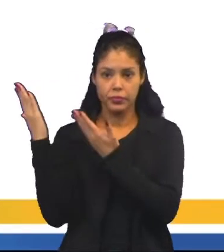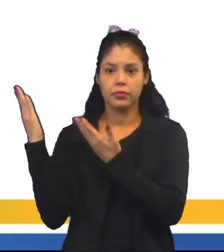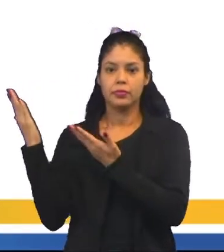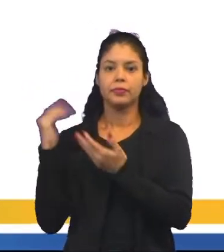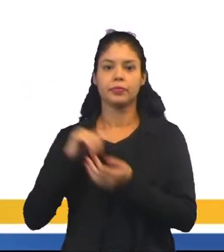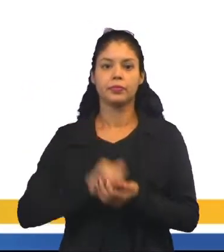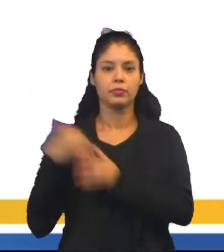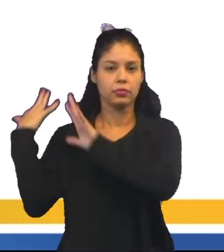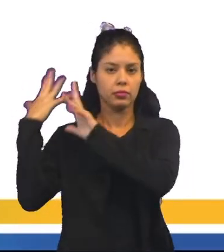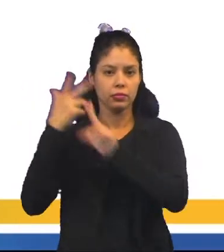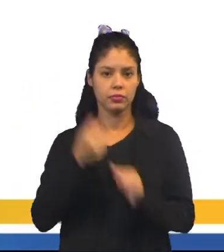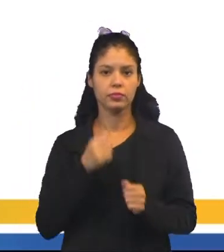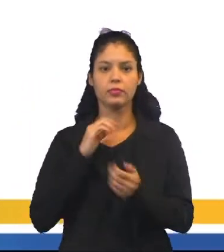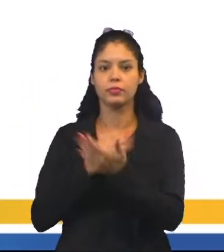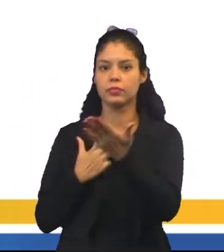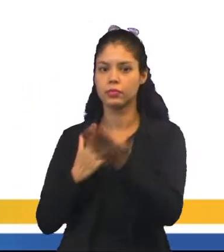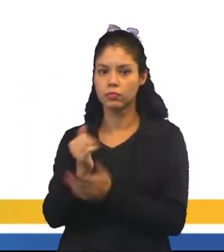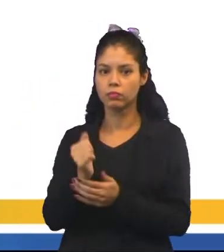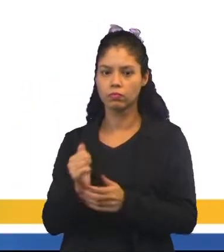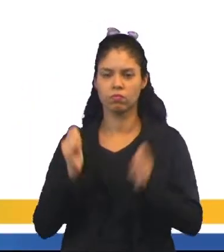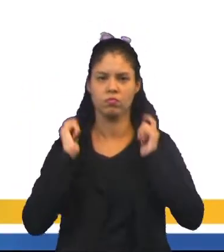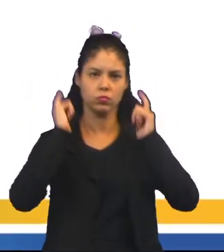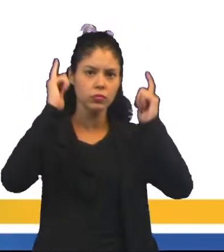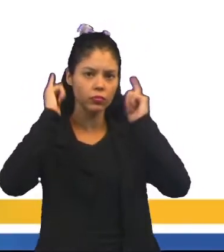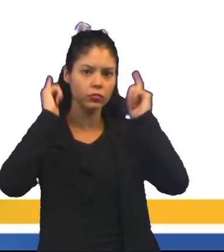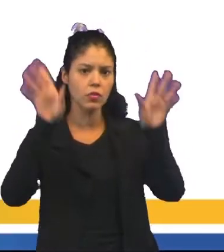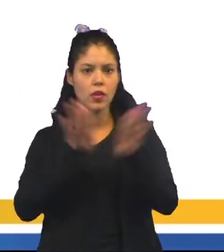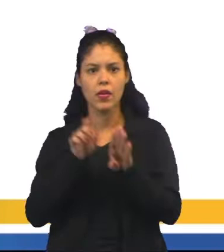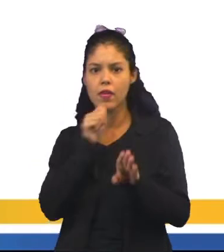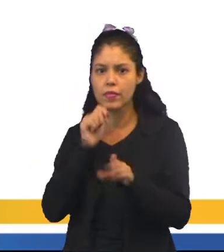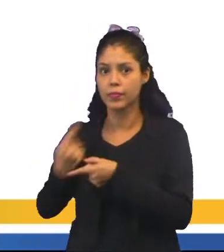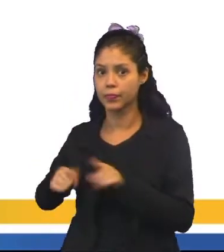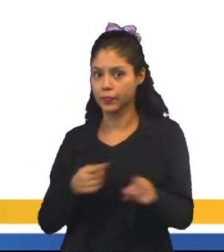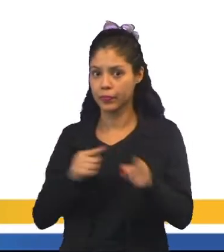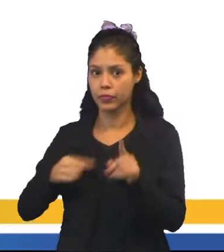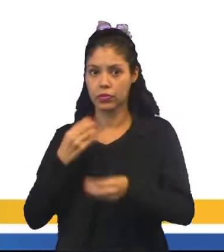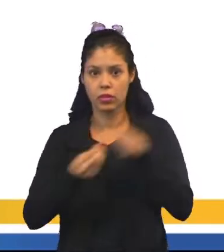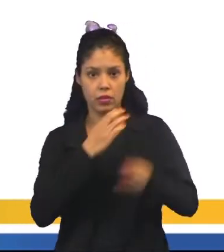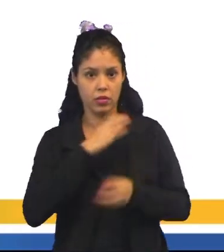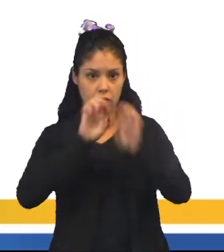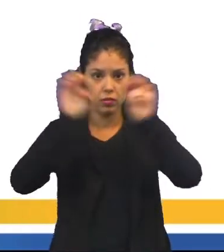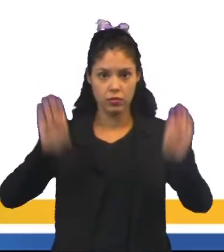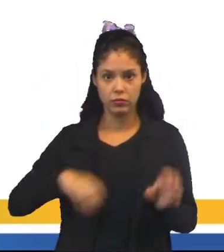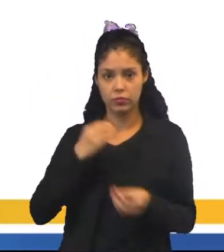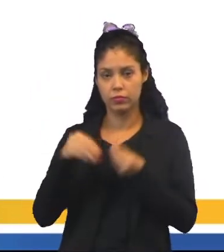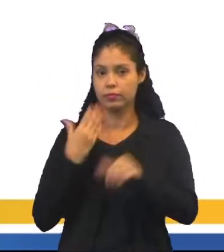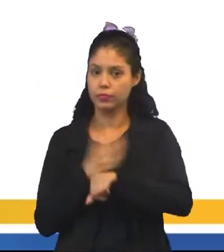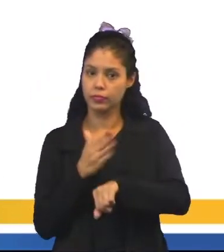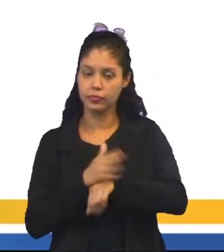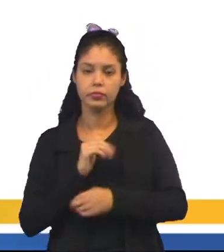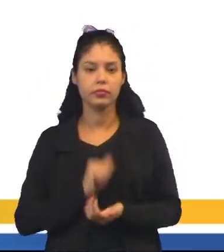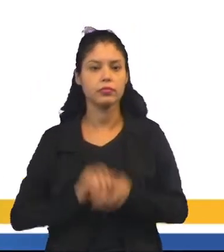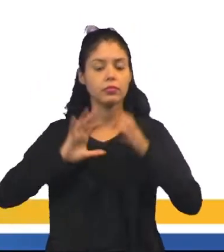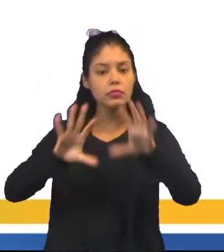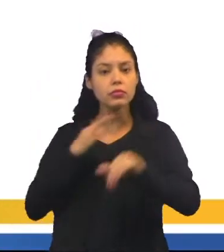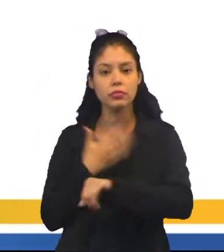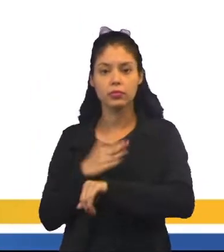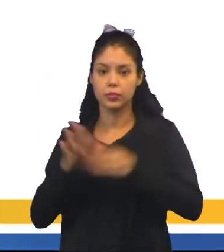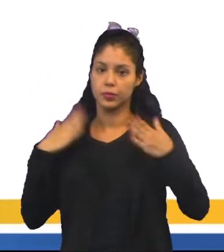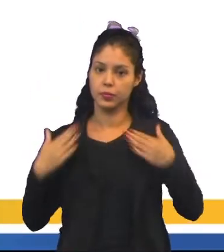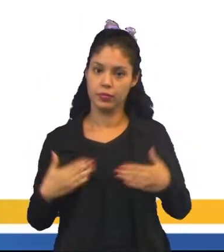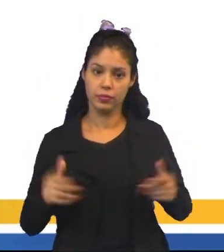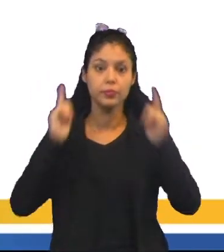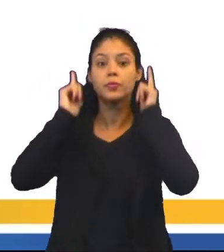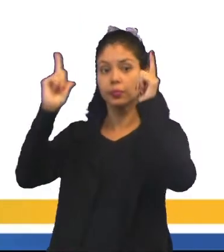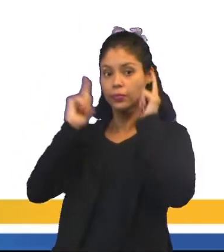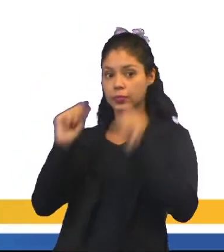gente recapitular, ó. A busca por adrenalina no meio da cidade é desafiador, tanto pela estrutura quanto pela prática. Desse modo, as